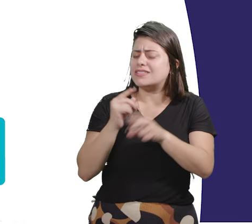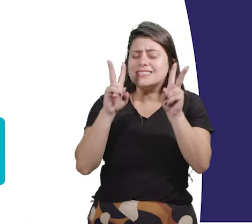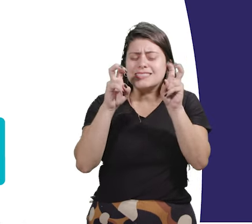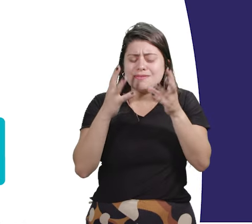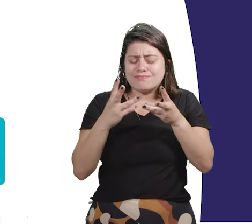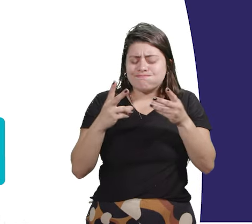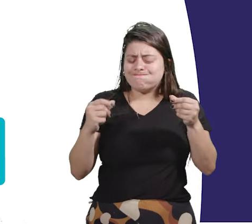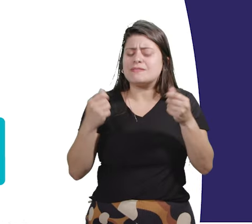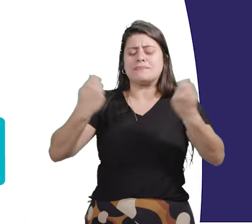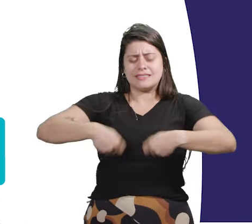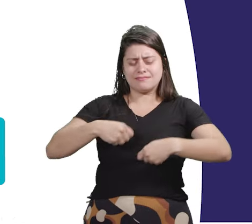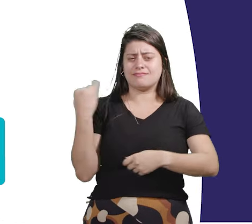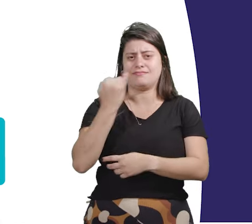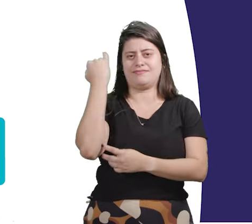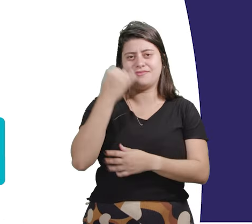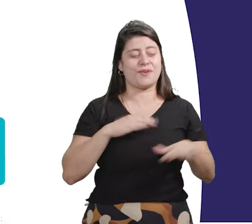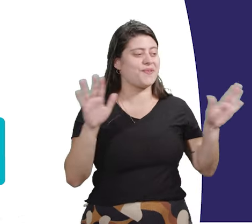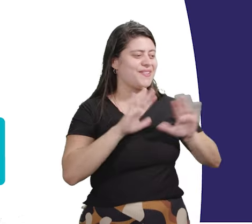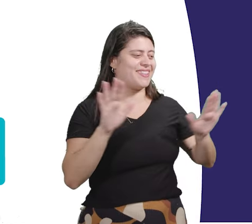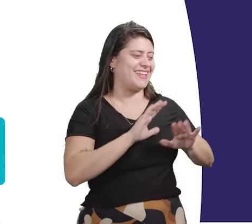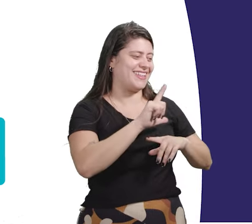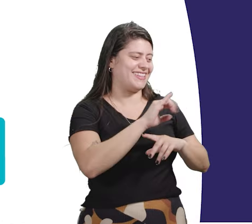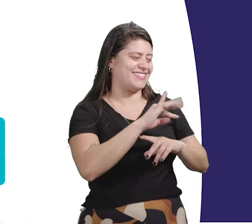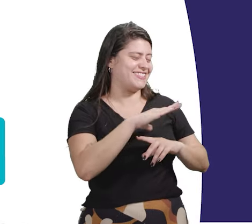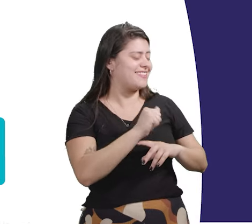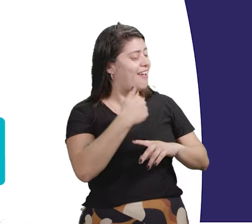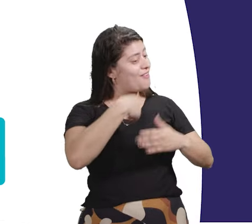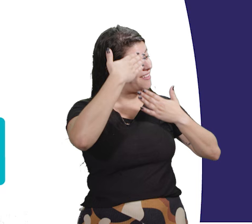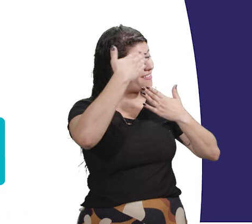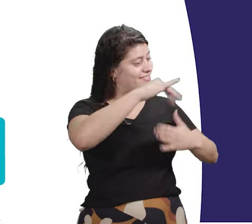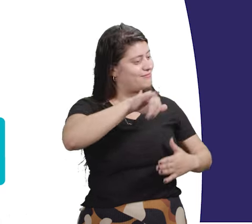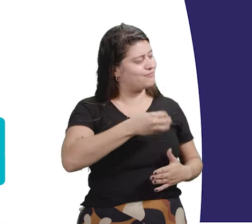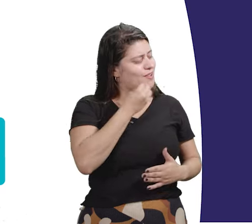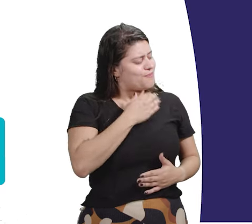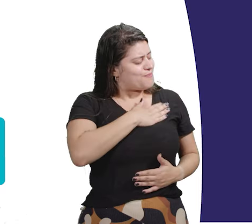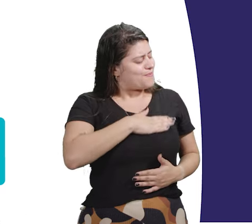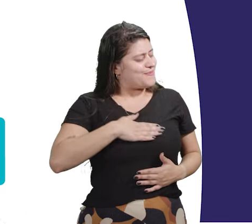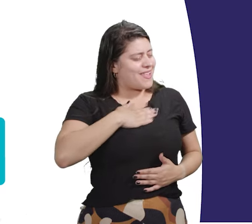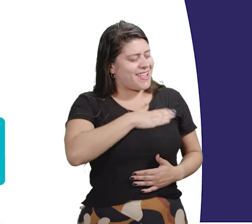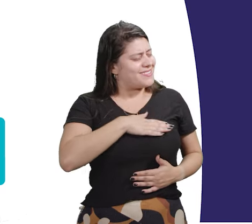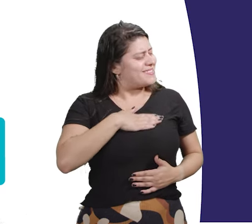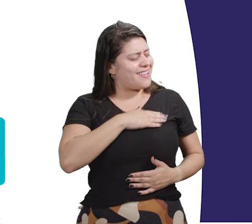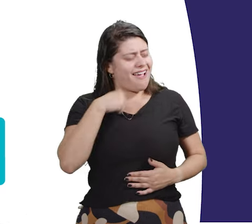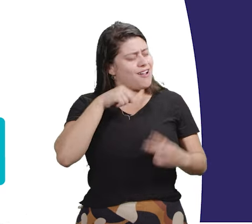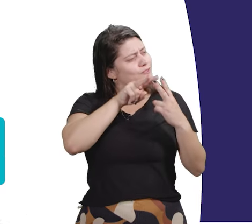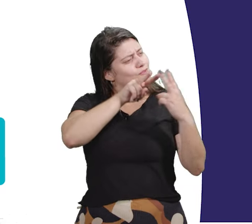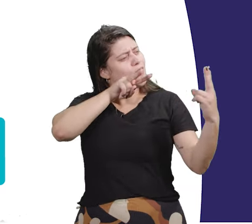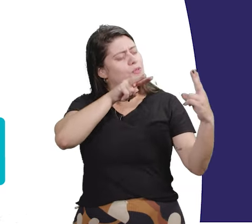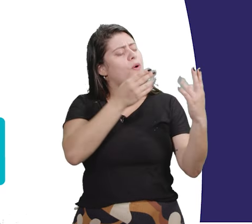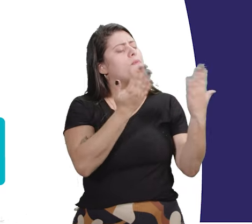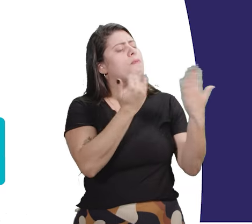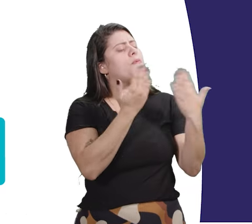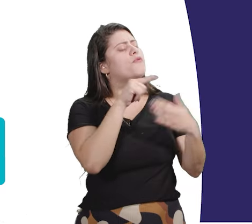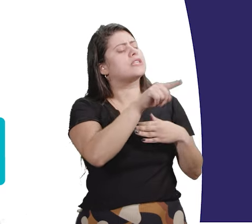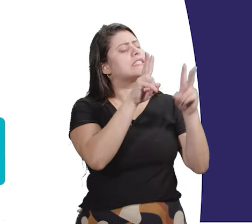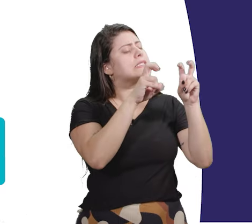necessário. Olá, Letícia, eu que agradeço pela oportunidade. Para mim é um enorme prazer poder estar aqui conversando com você sobre esse tema tão importante. A